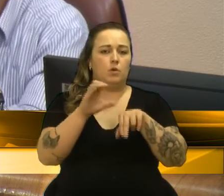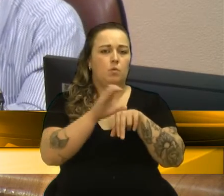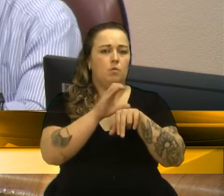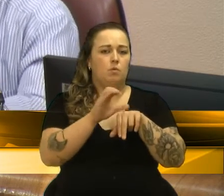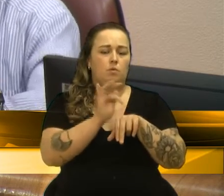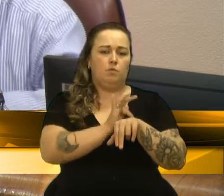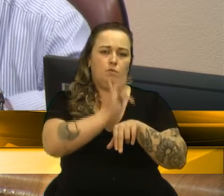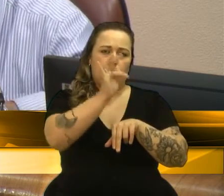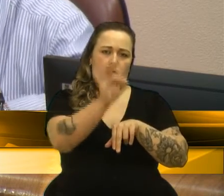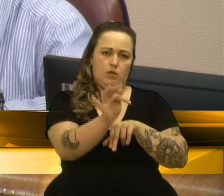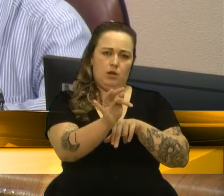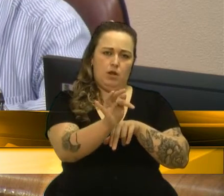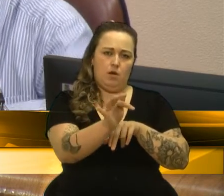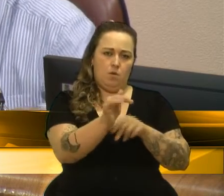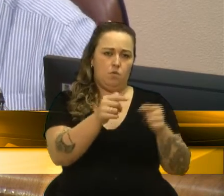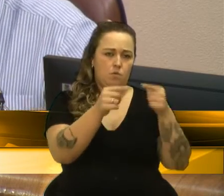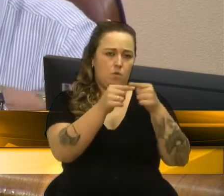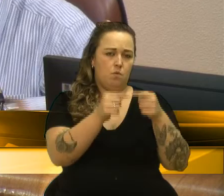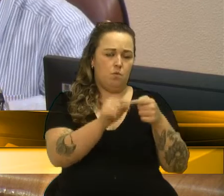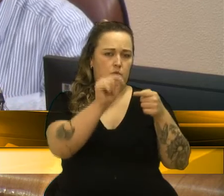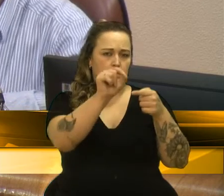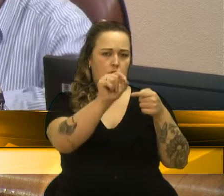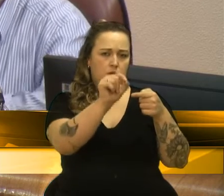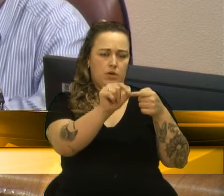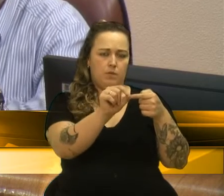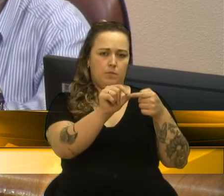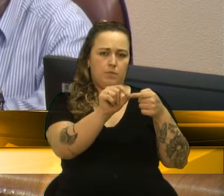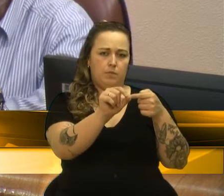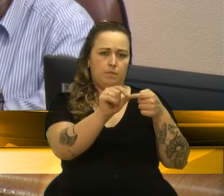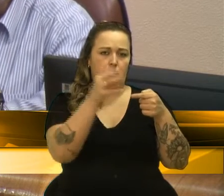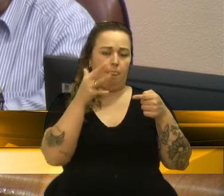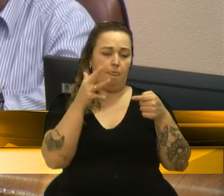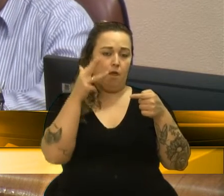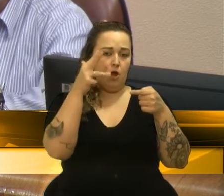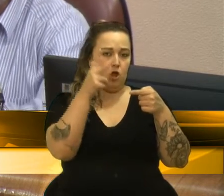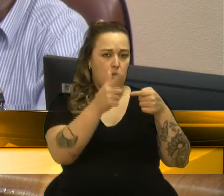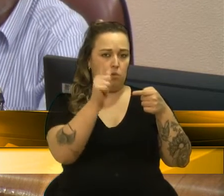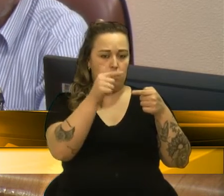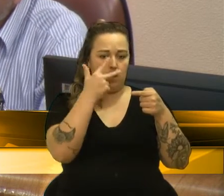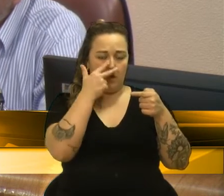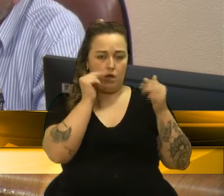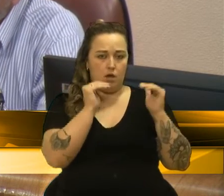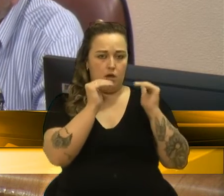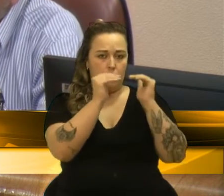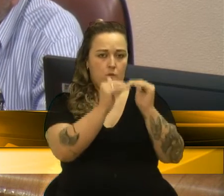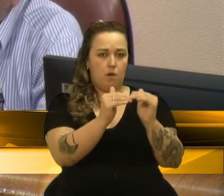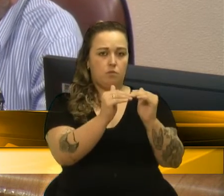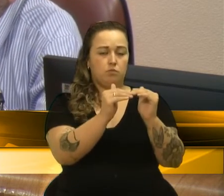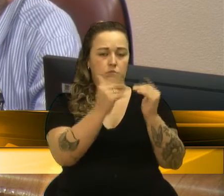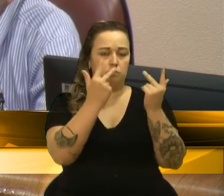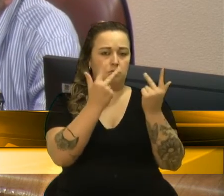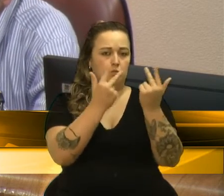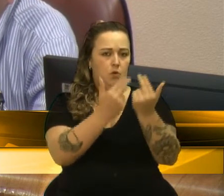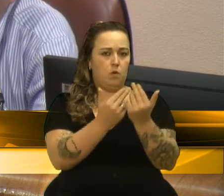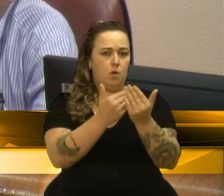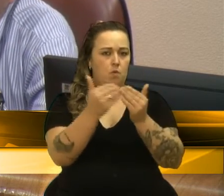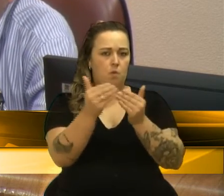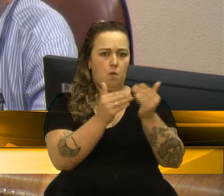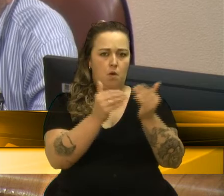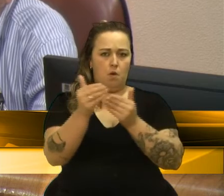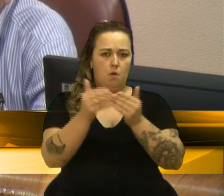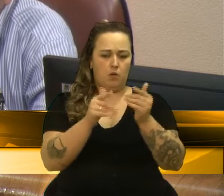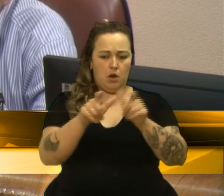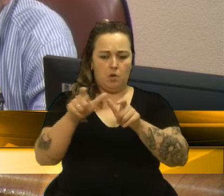preconiza, por sua vez, que todos são iguais perante a lei, sem distinção de qualquer natureza, garantindo